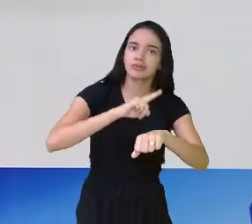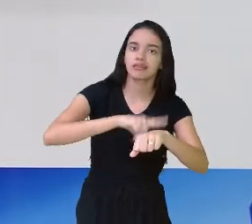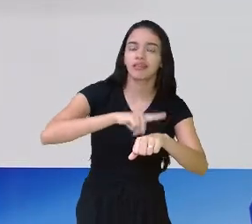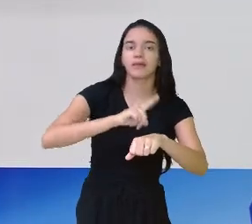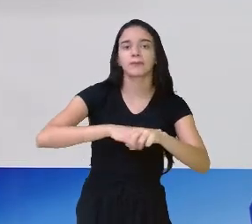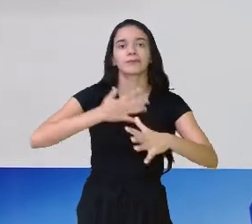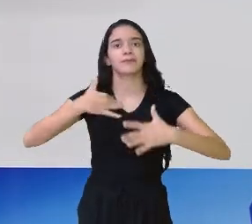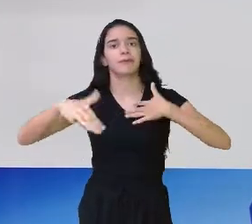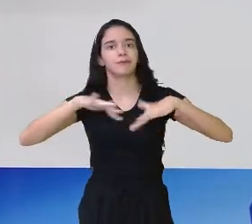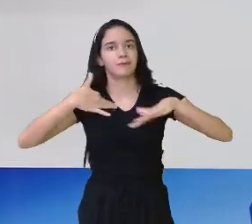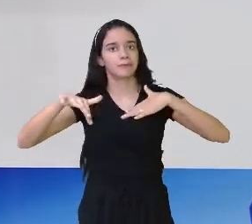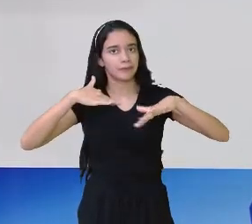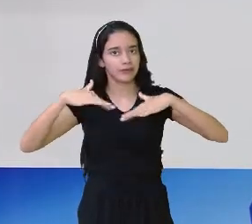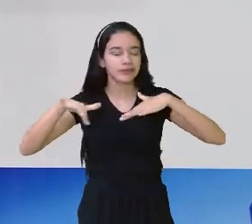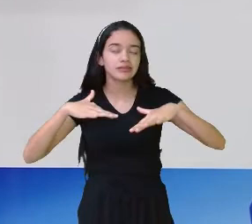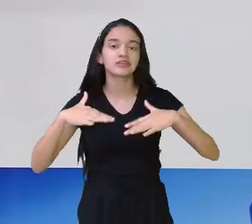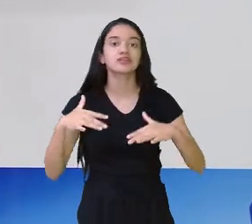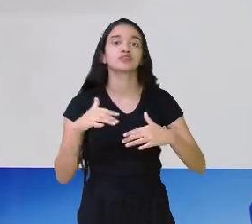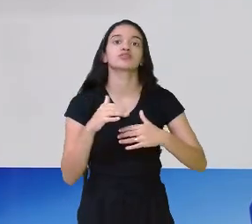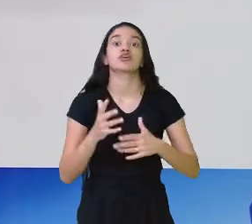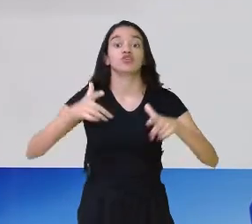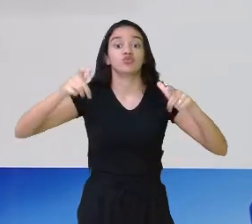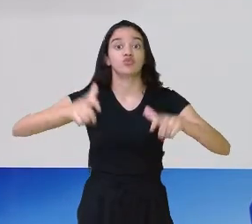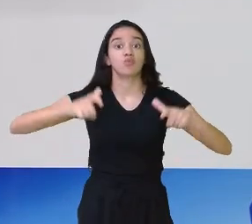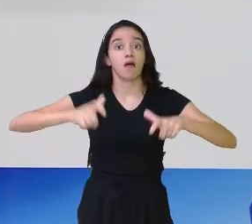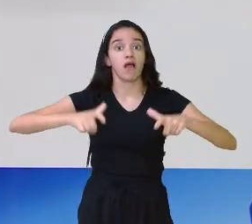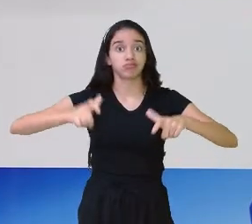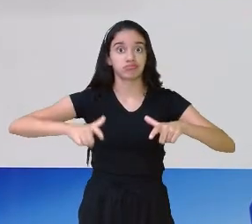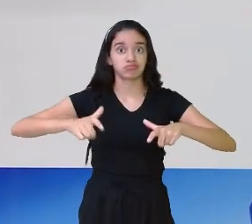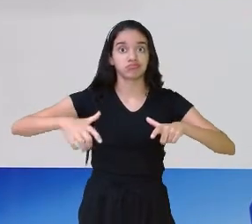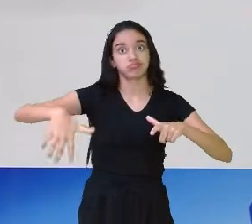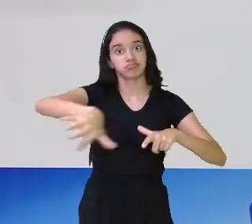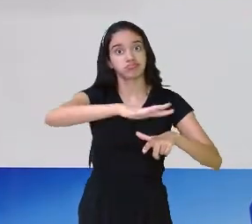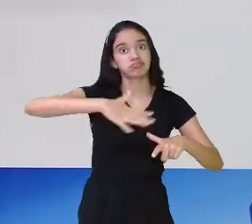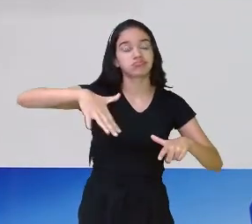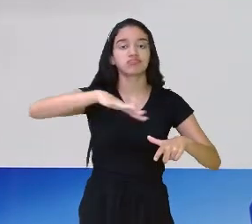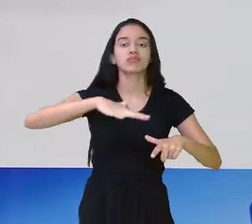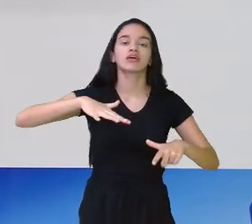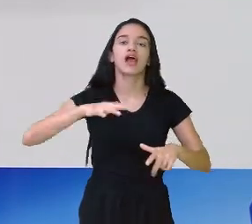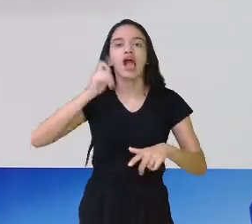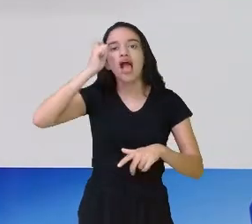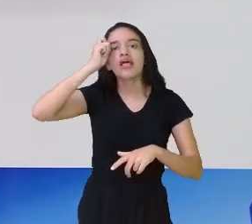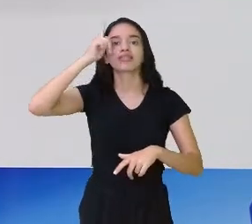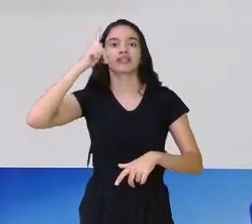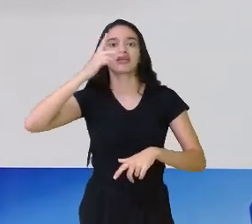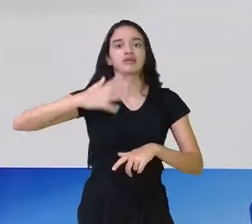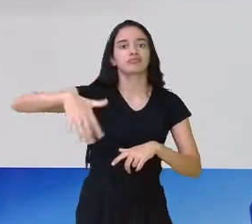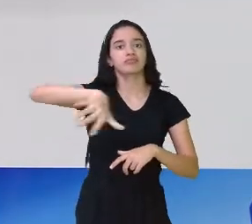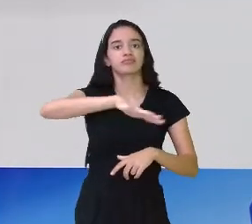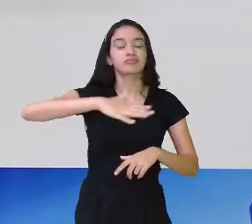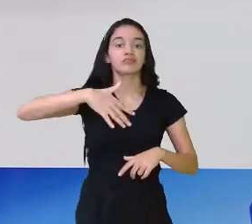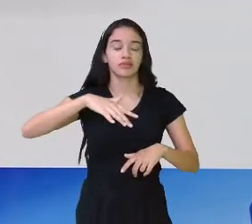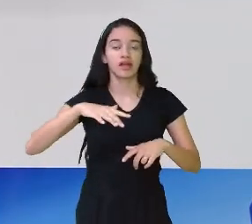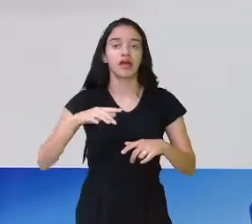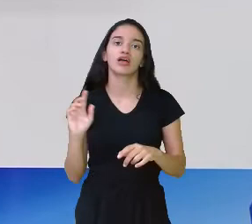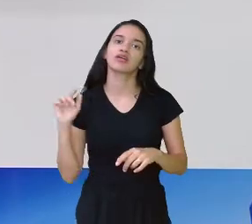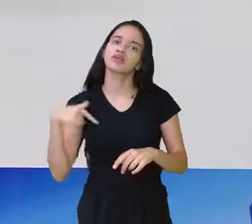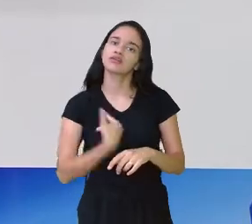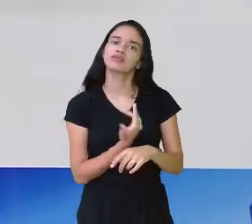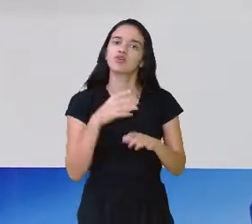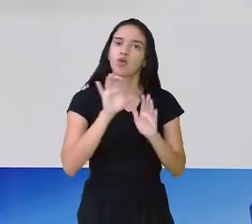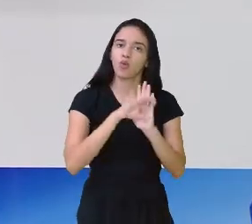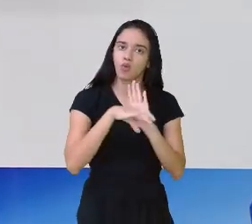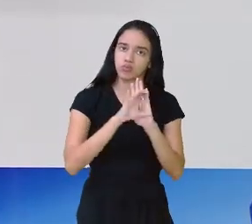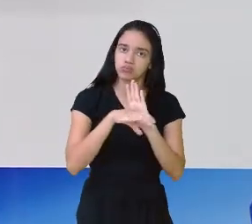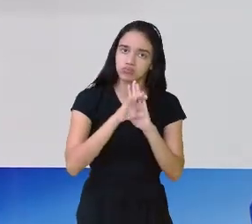e o espaço onde ele se move, não o local, o espaço mesmo. A ideia de espaço maior, a gente vai conceituar